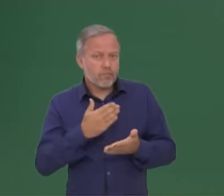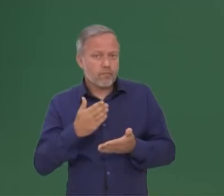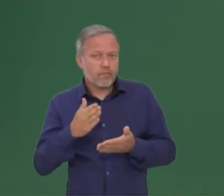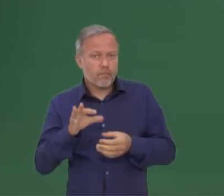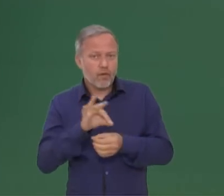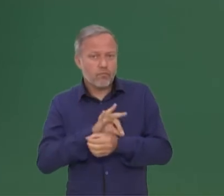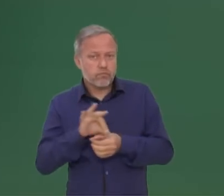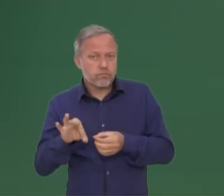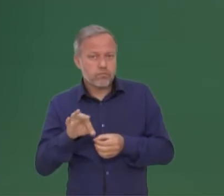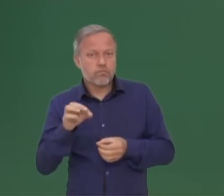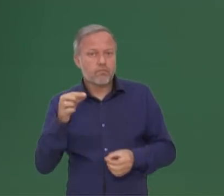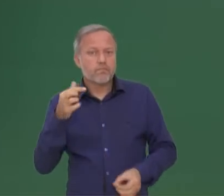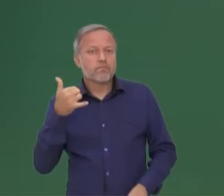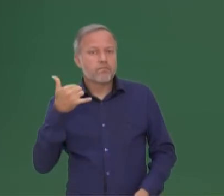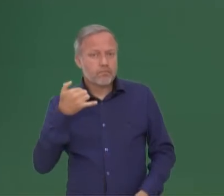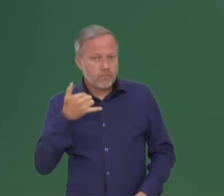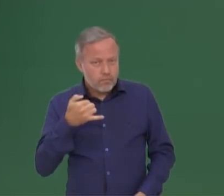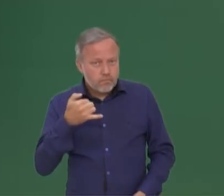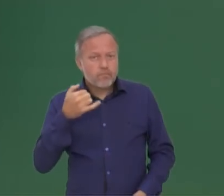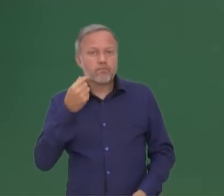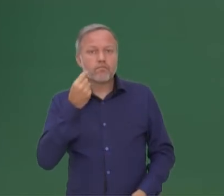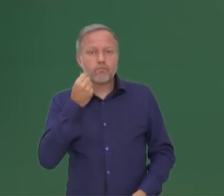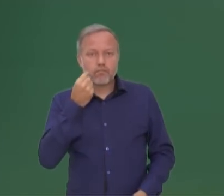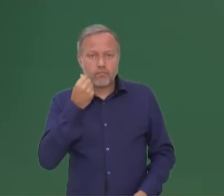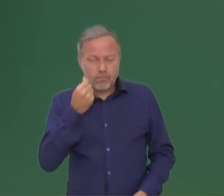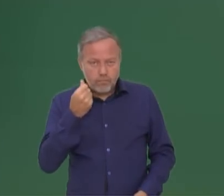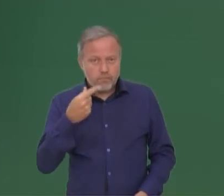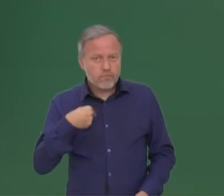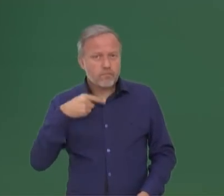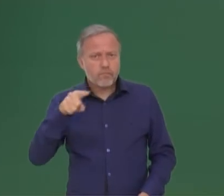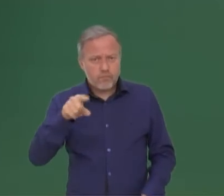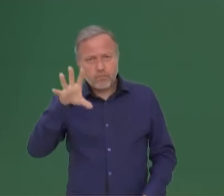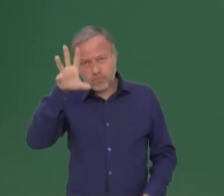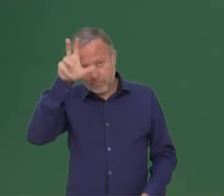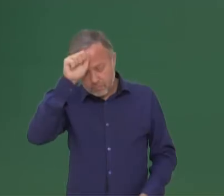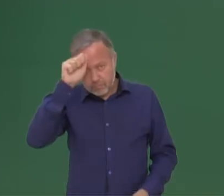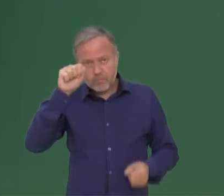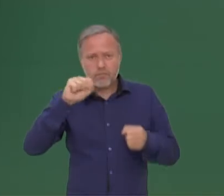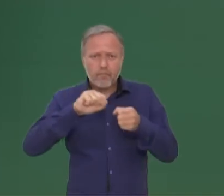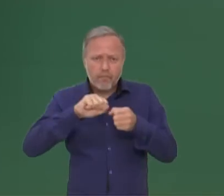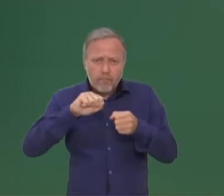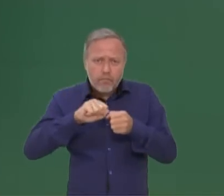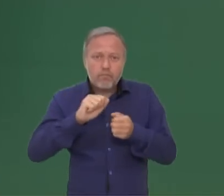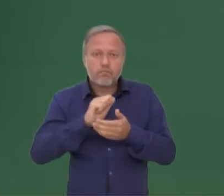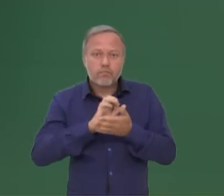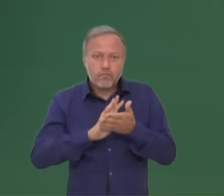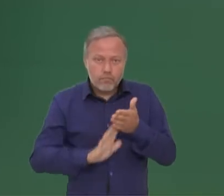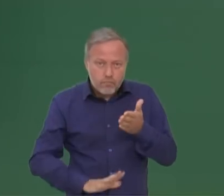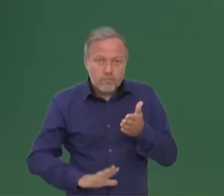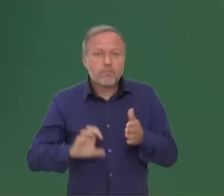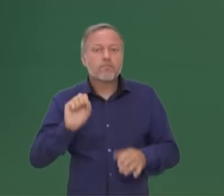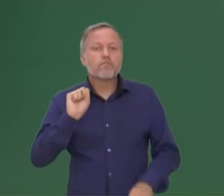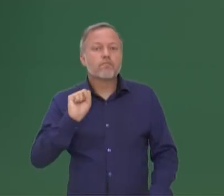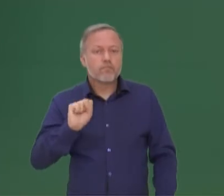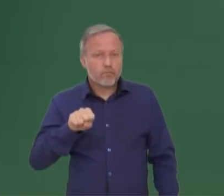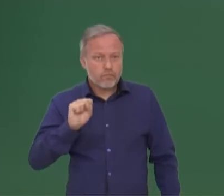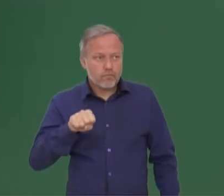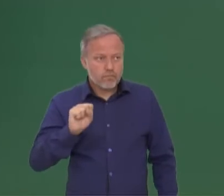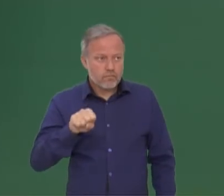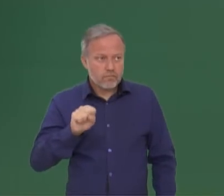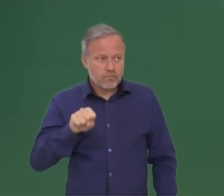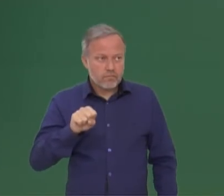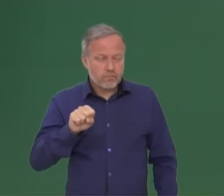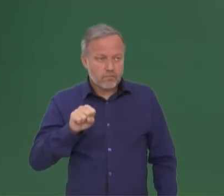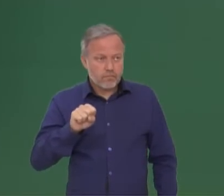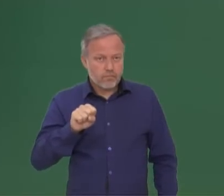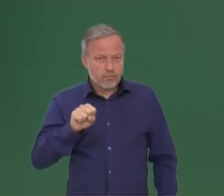fazer as anotações. Tá fazendo as atividades? Tá aprendendo? Tá entendendo o nosso assunto? Fala bem alto aí que sim, que eu concordo com vocês,